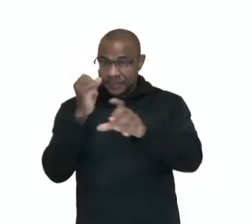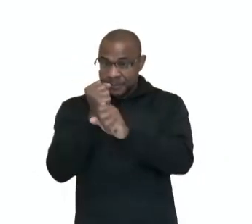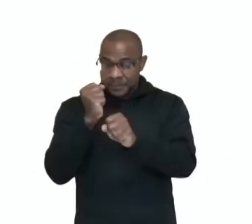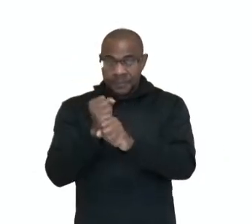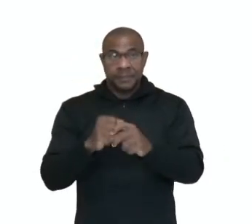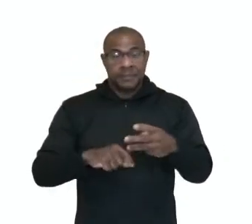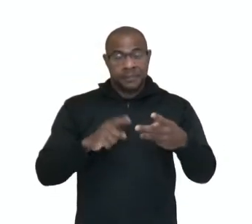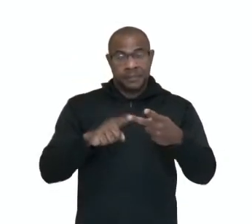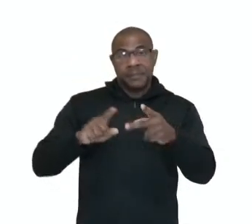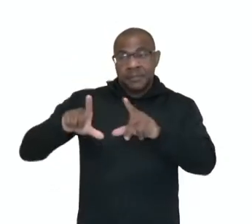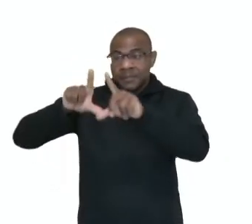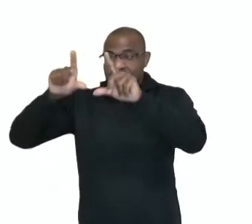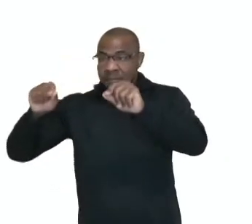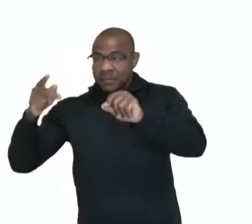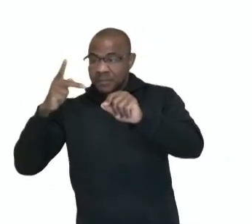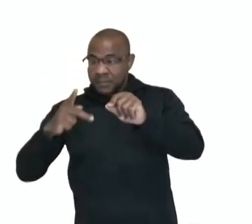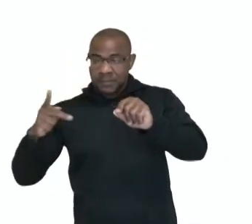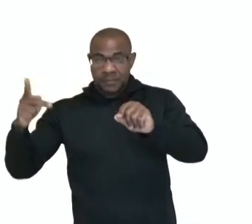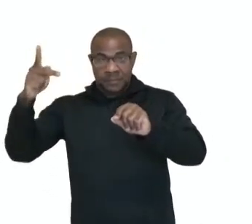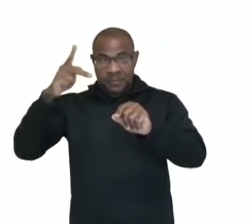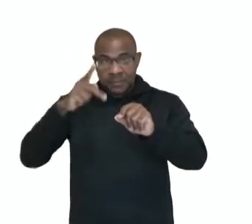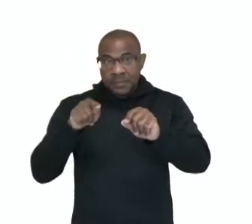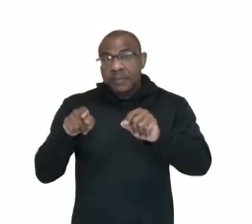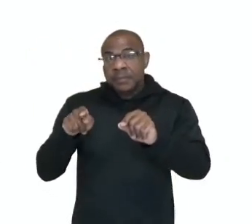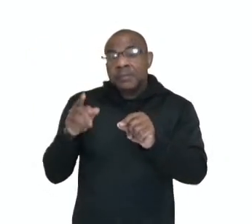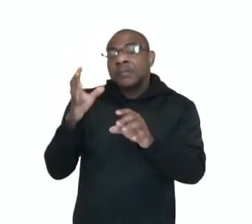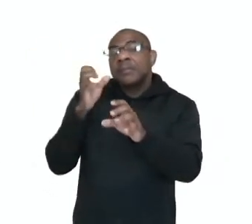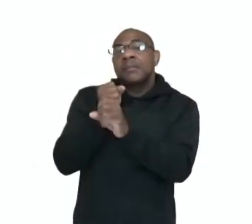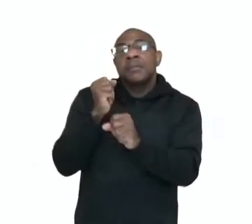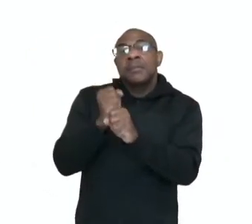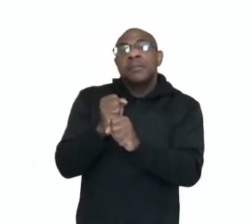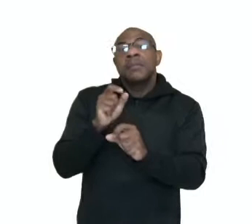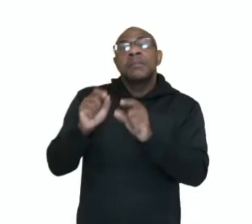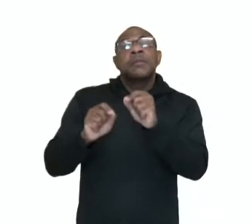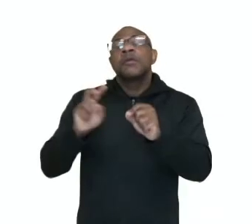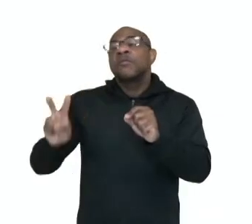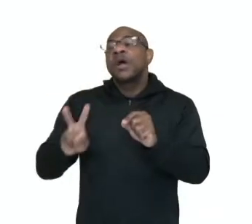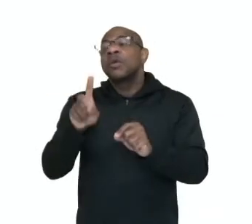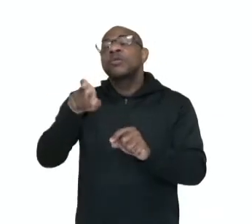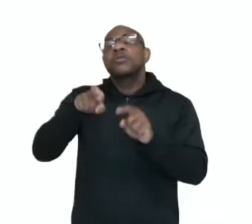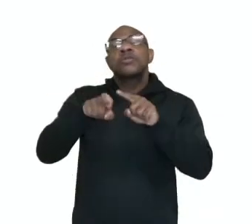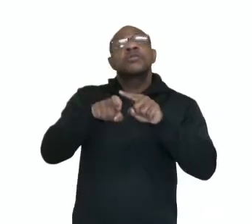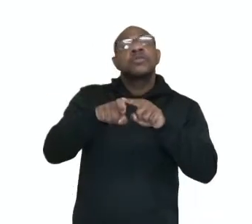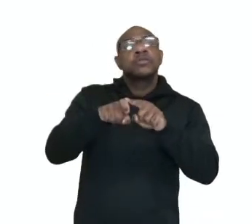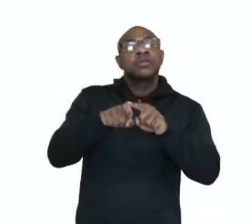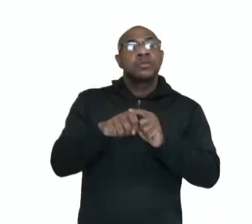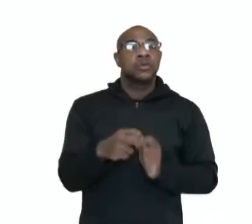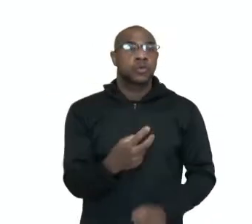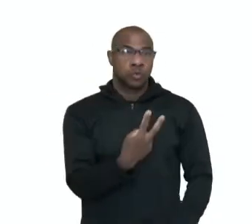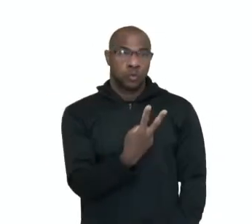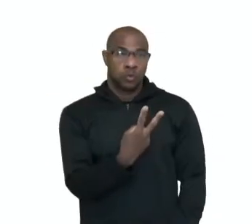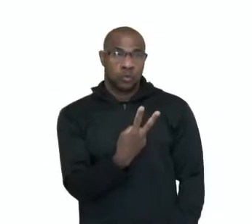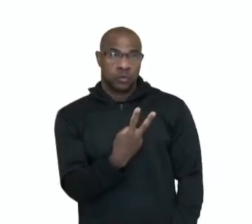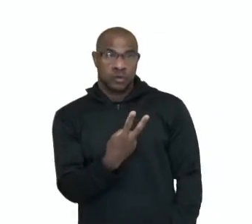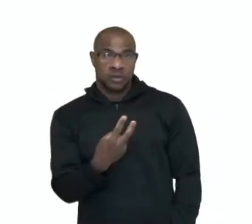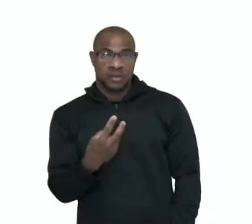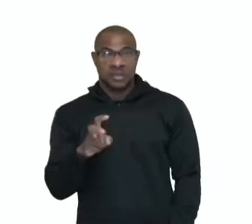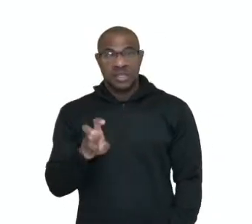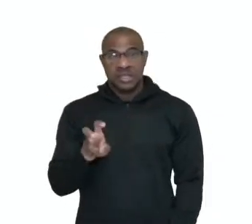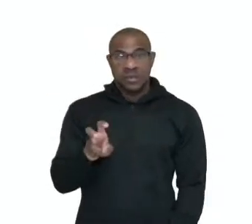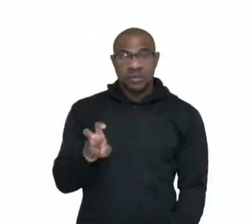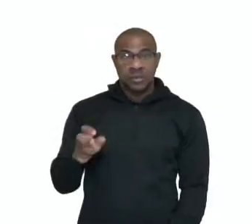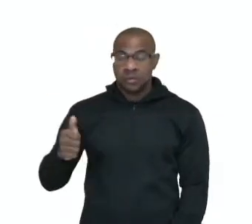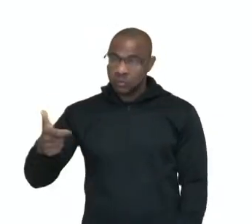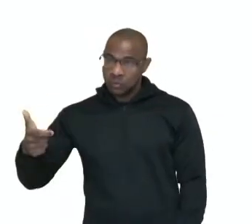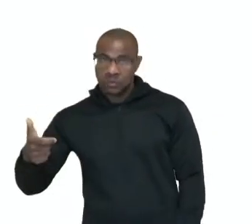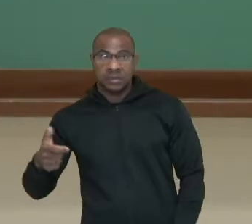partir da fórmula do perímetro, calcule-o para os seguintes valores de x, 2, 5 e 12. Então, ali na